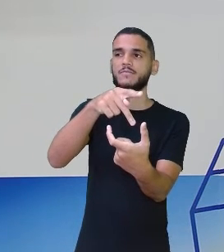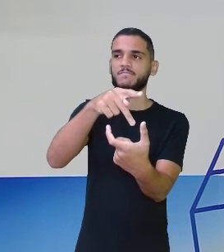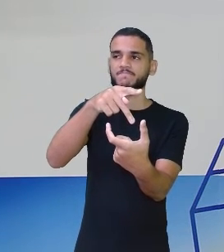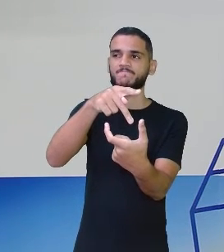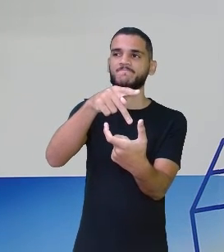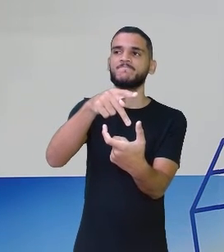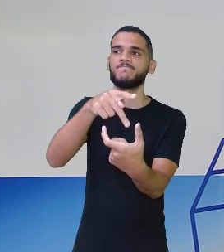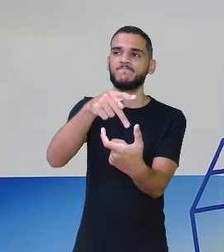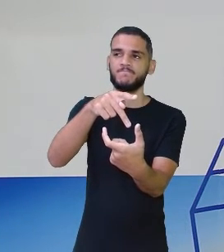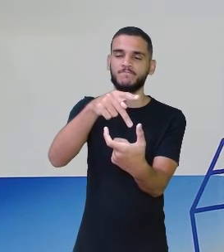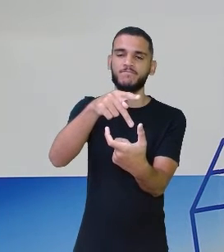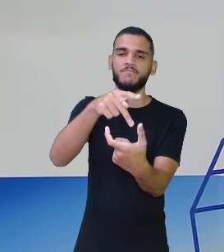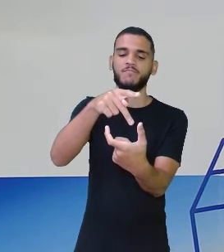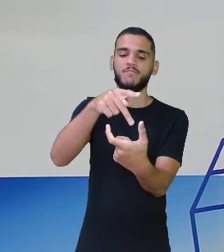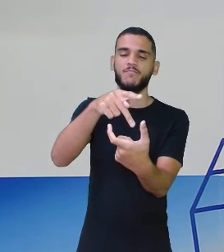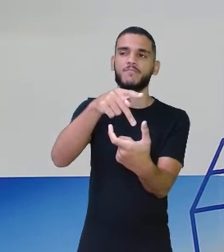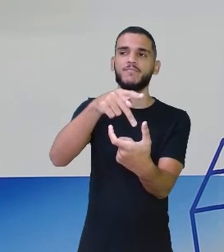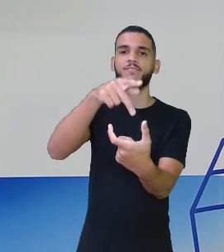paroxítona.